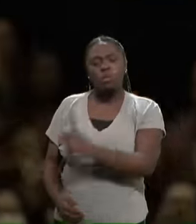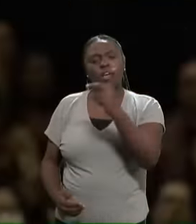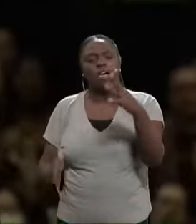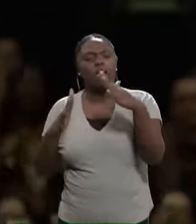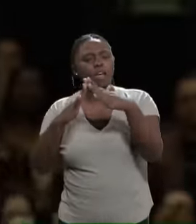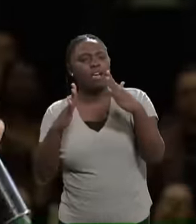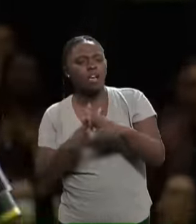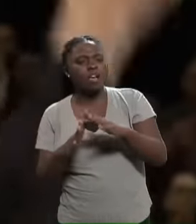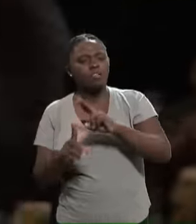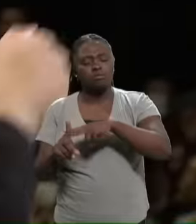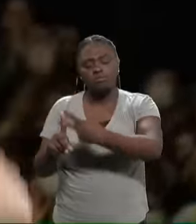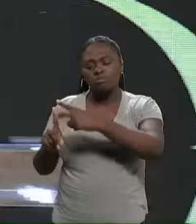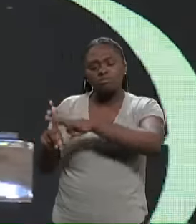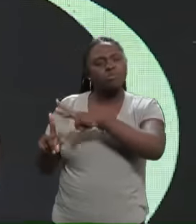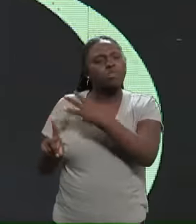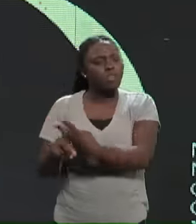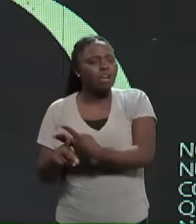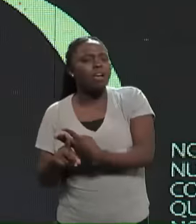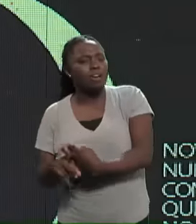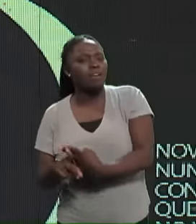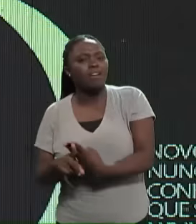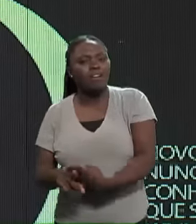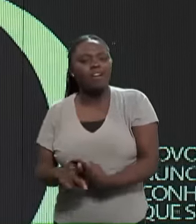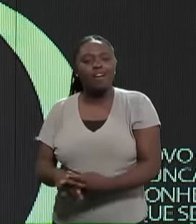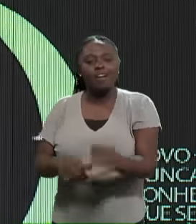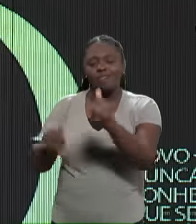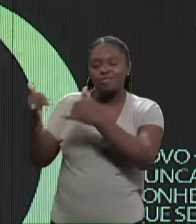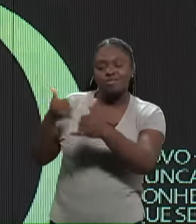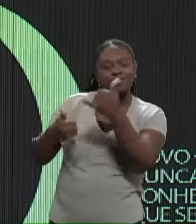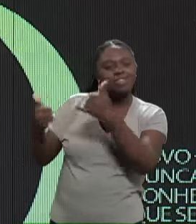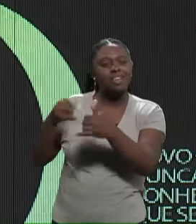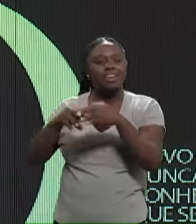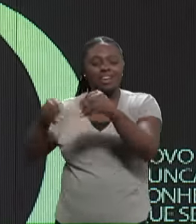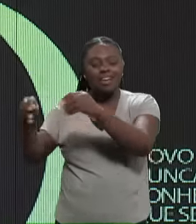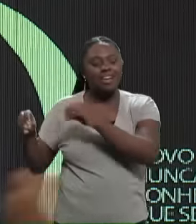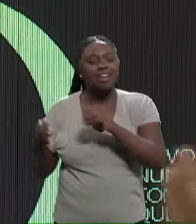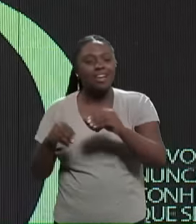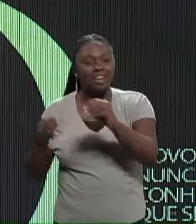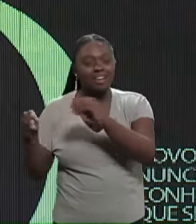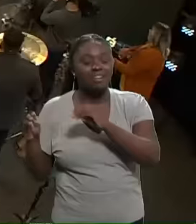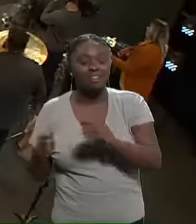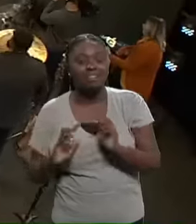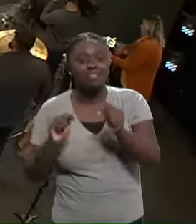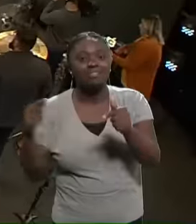vai multiplicar a farinha, Deus vai multiplicar o aceite. Se esta palavra é para você,